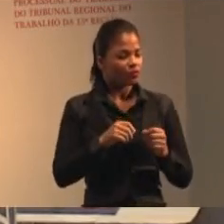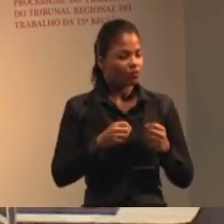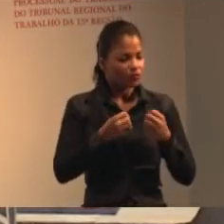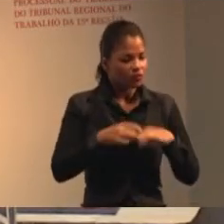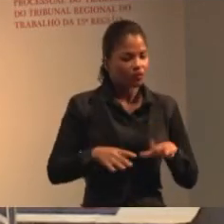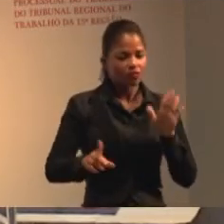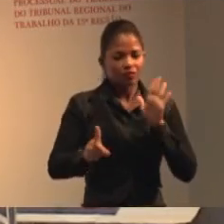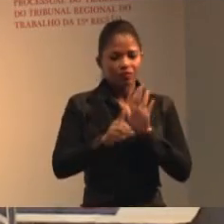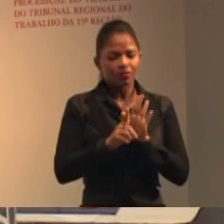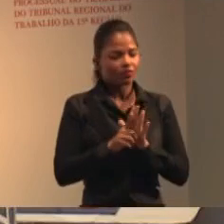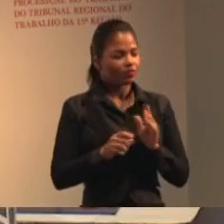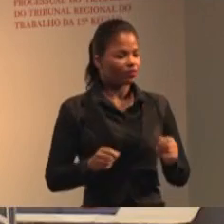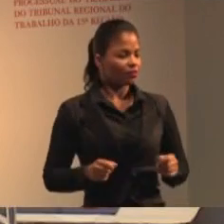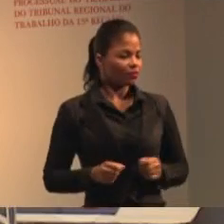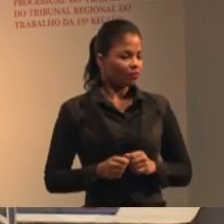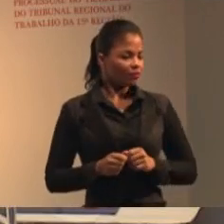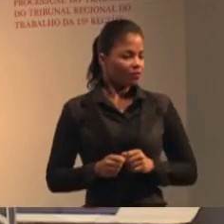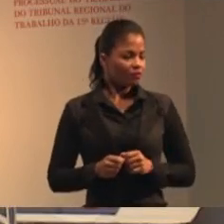da democracia.